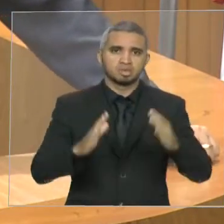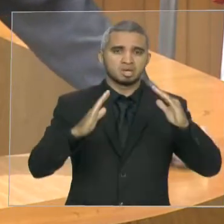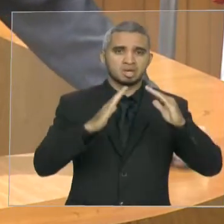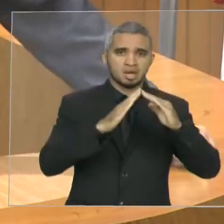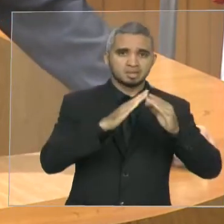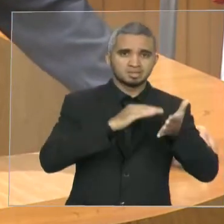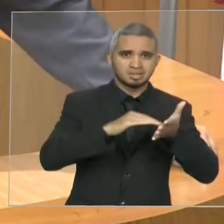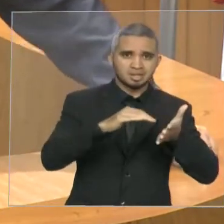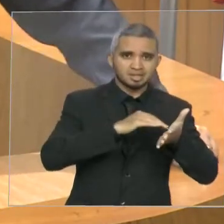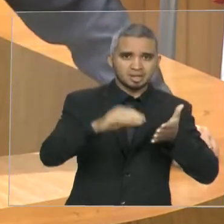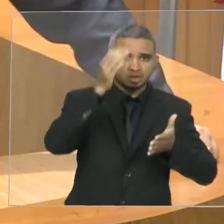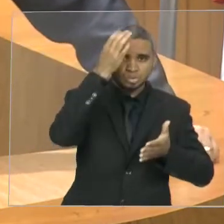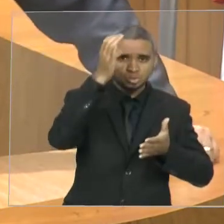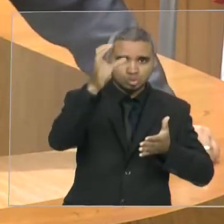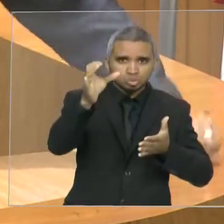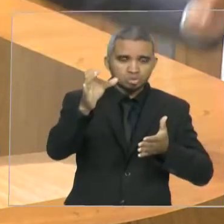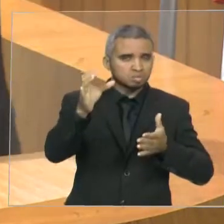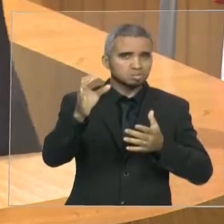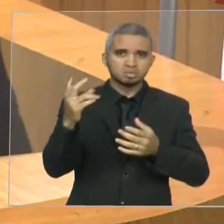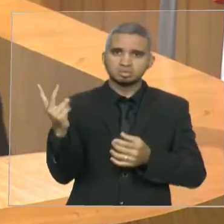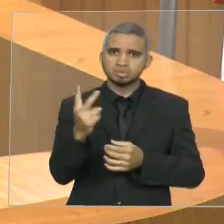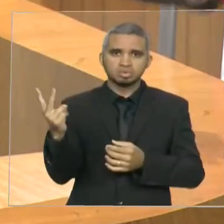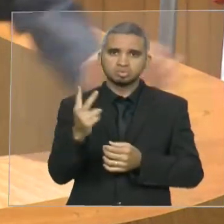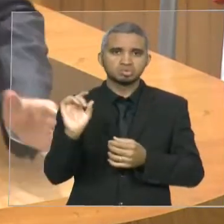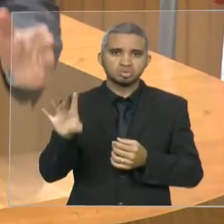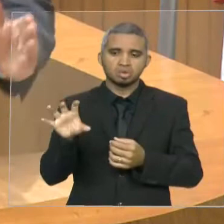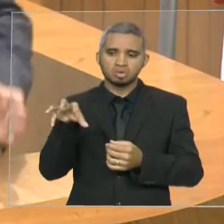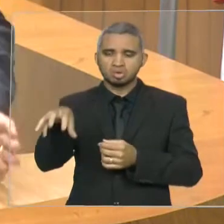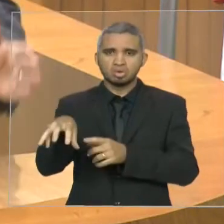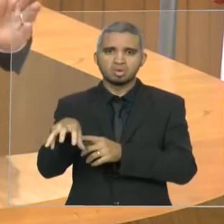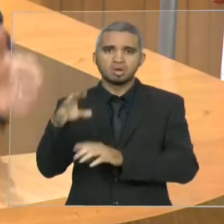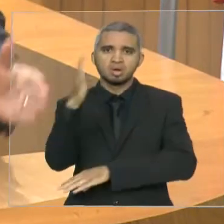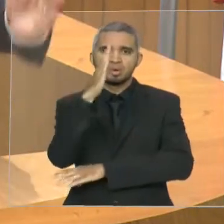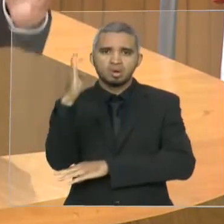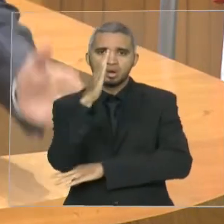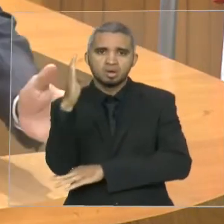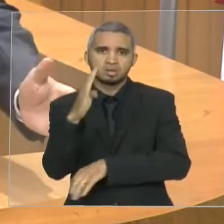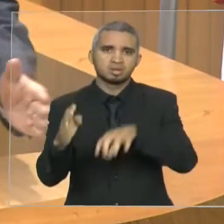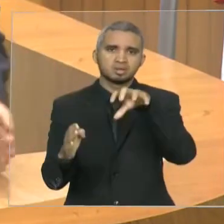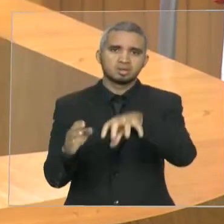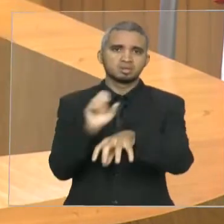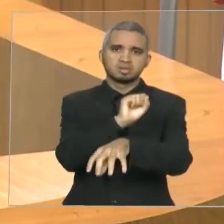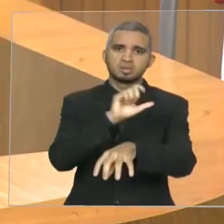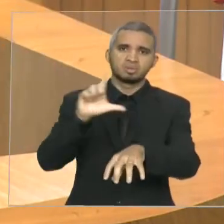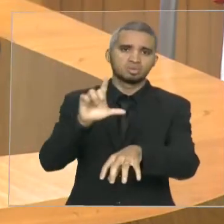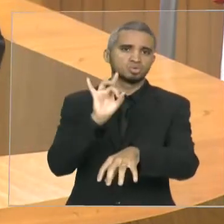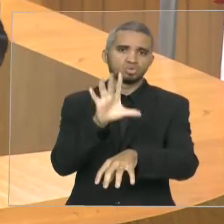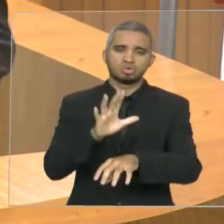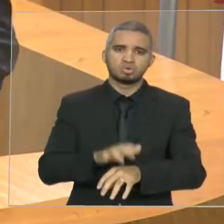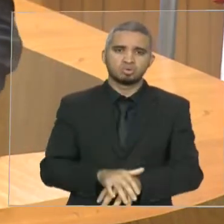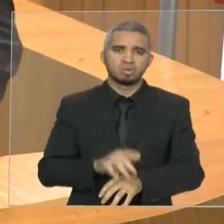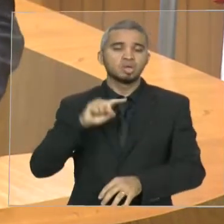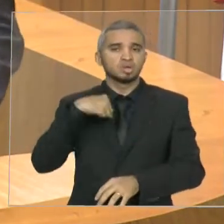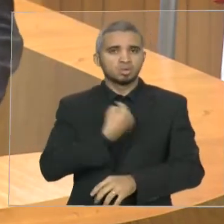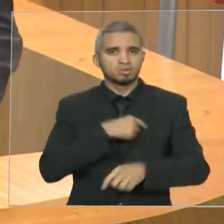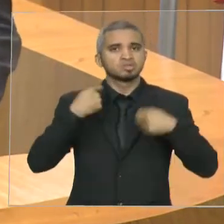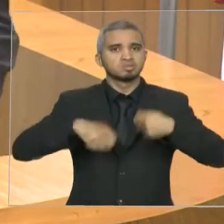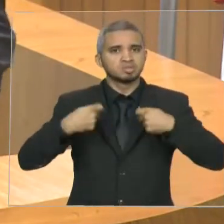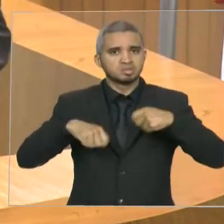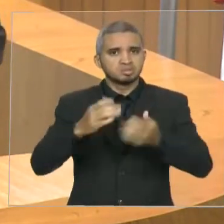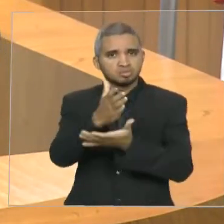fora desse eixo, São Luís, Alcântara. Nenhuma. E nós precisamos descentralizar essa política de